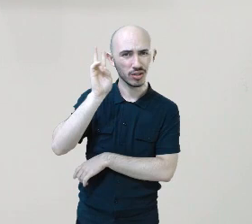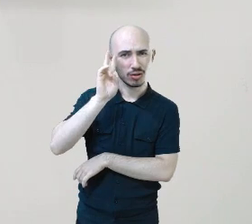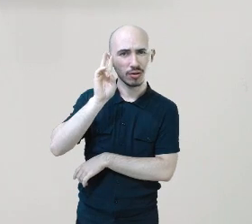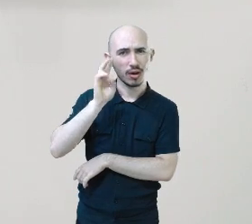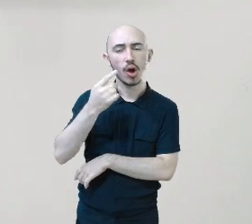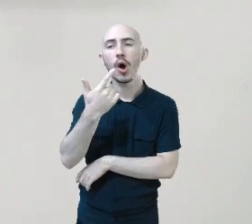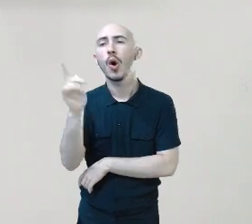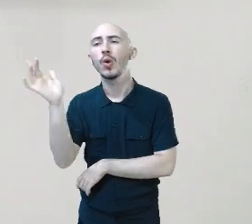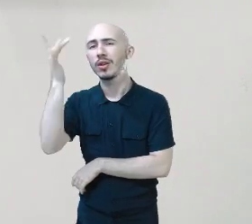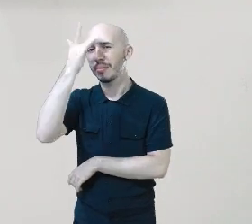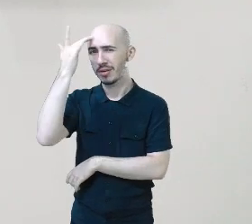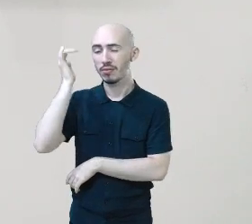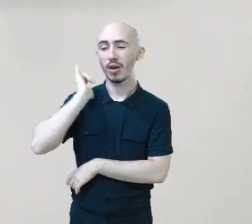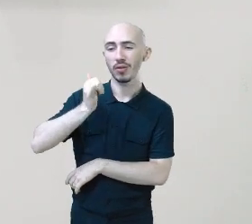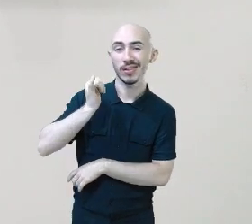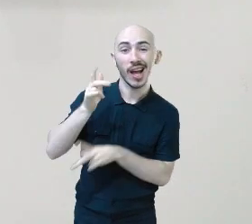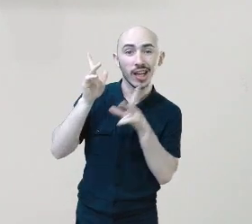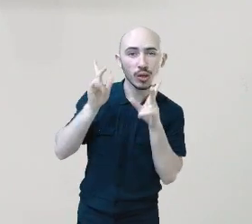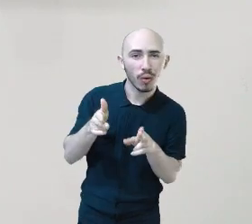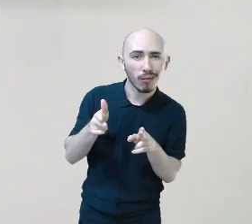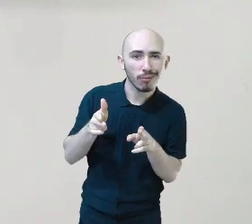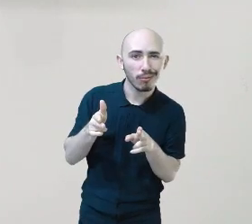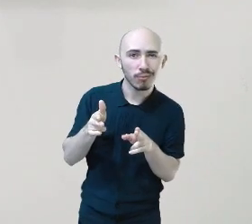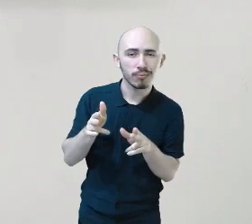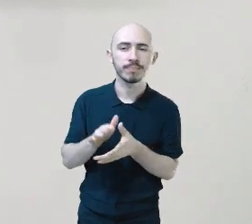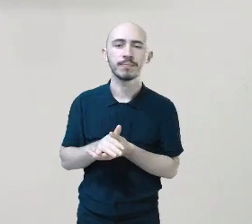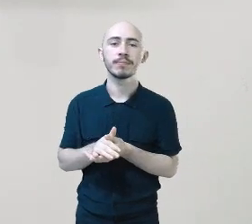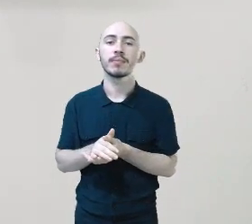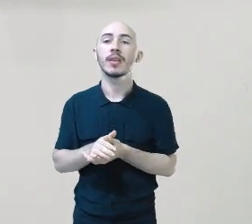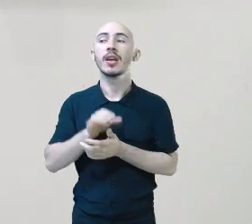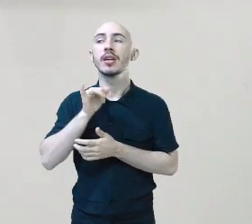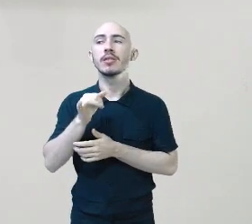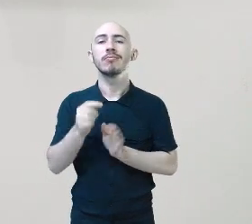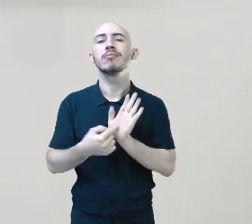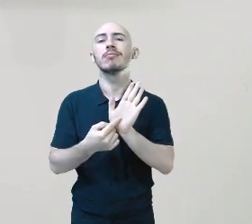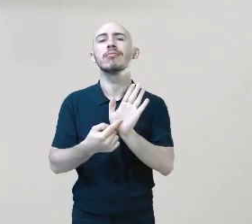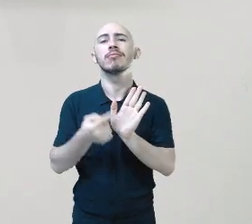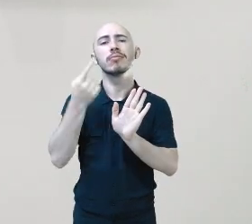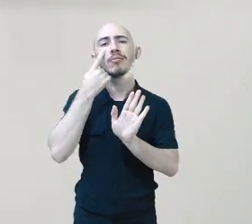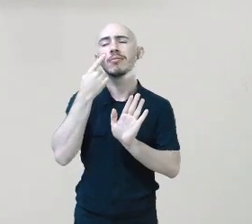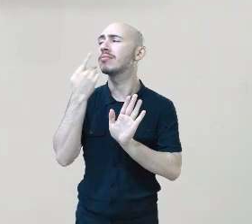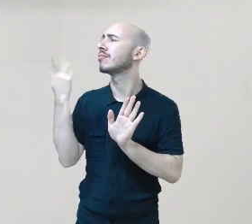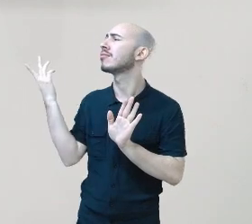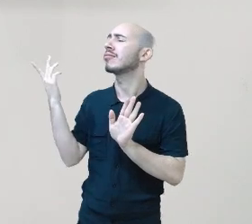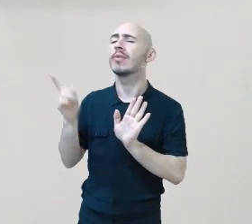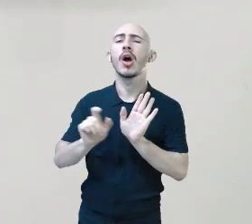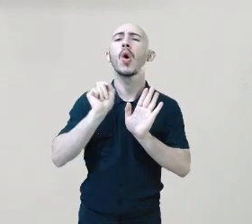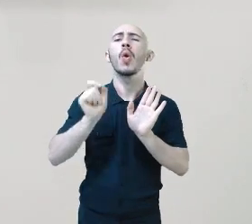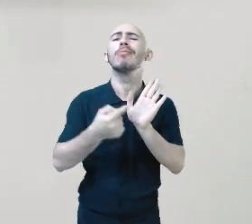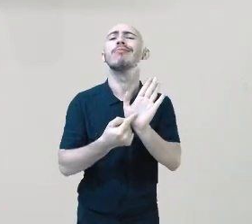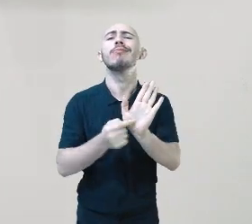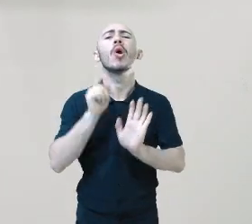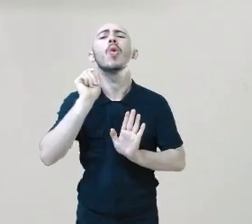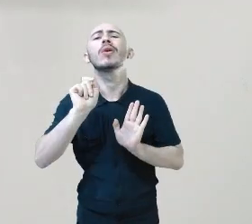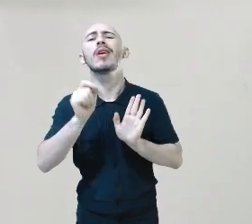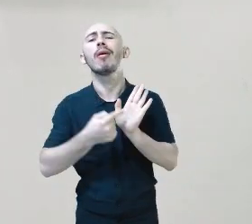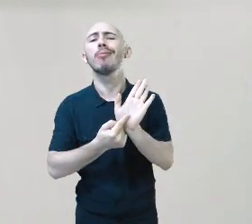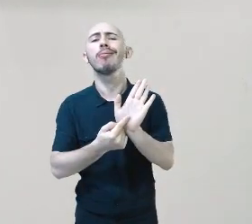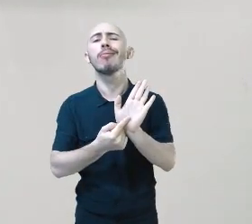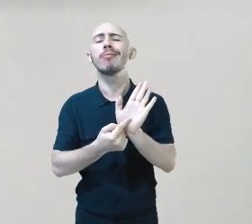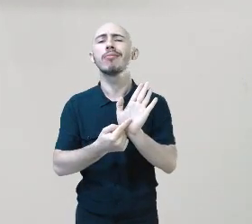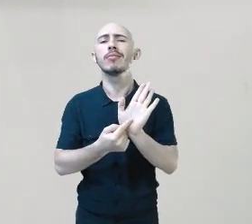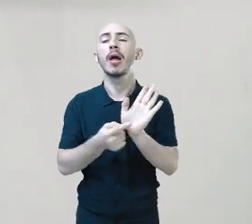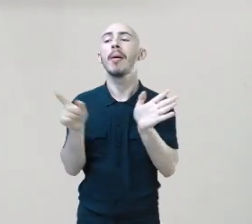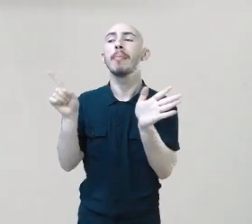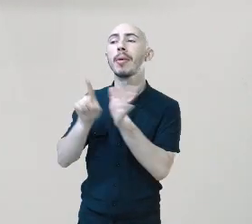essa história do mesmo jeito? Se eu mostrar para vocês o que é isso aqui, e tiver alguma pessoa aí por perto, e você